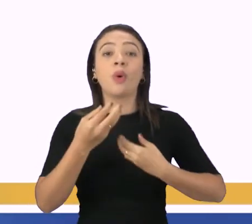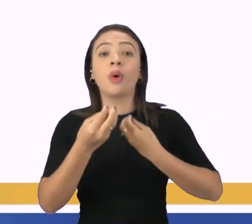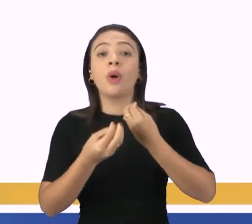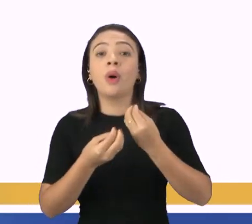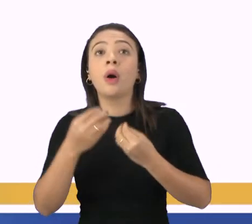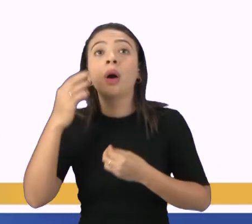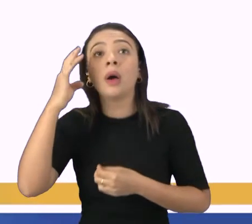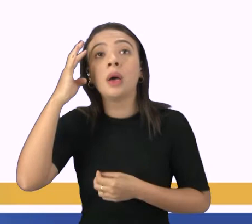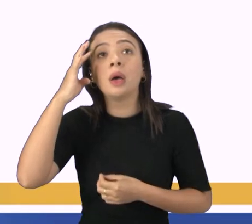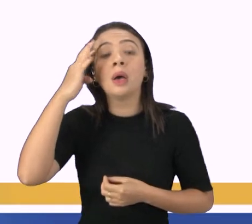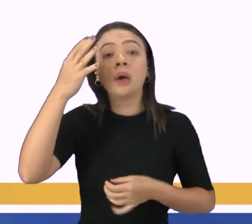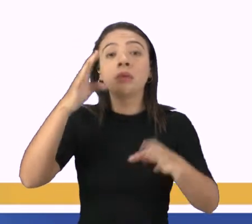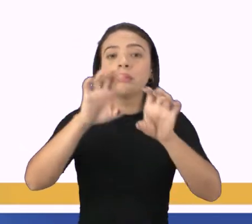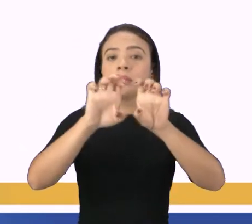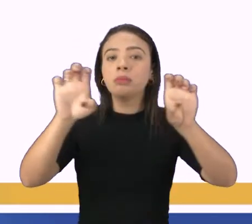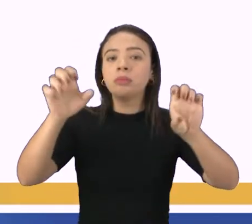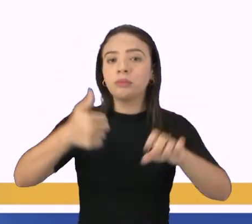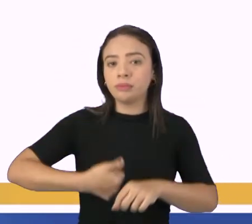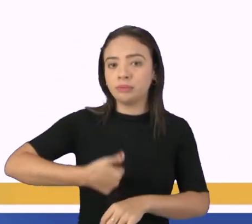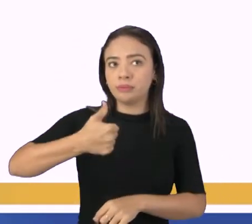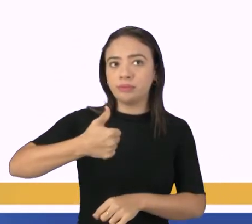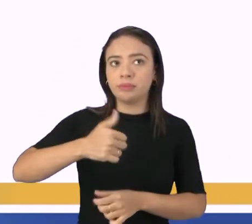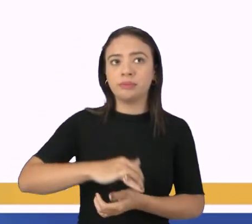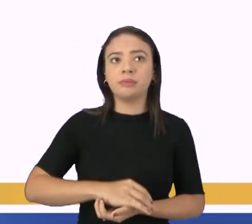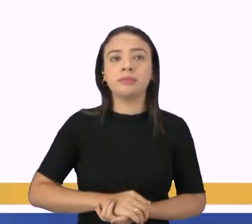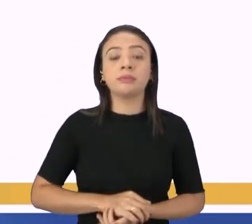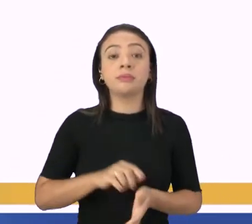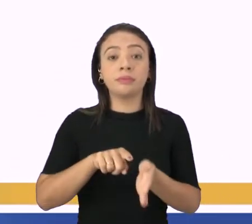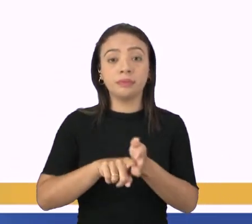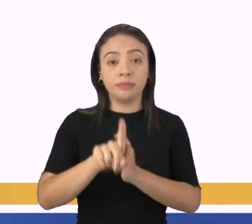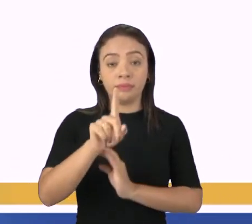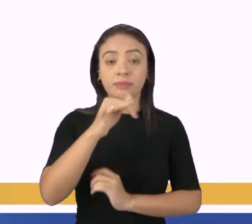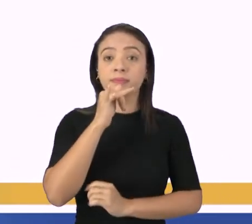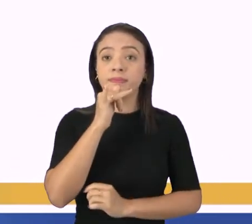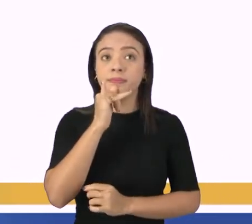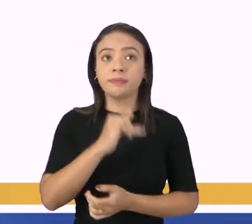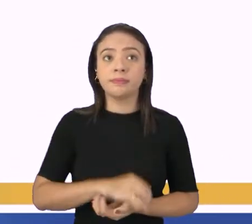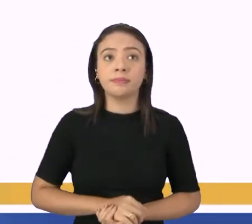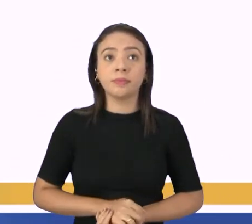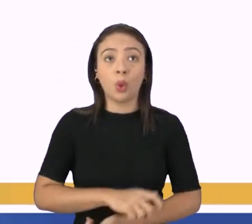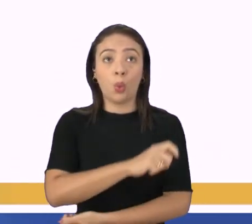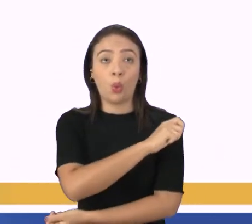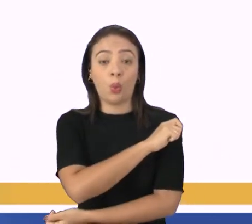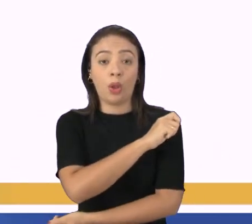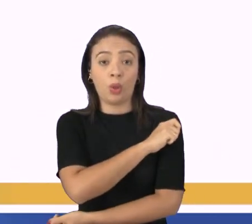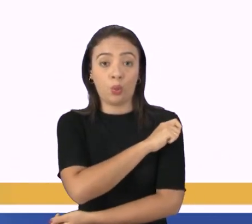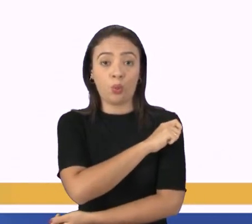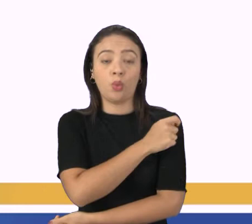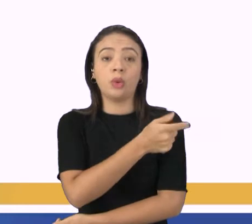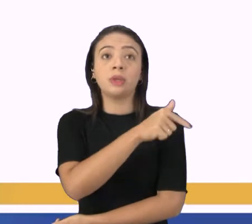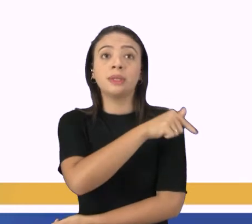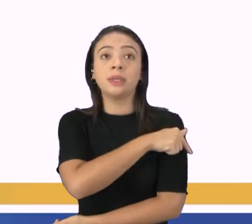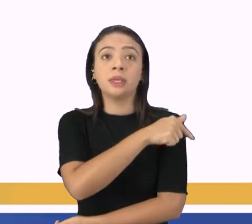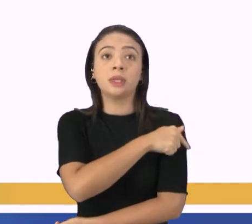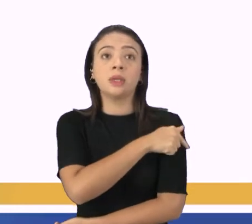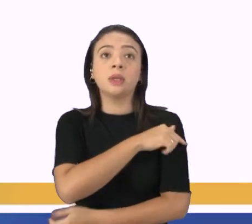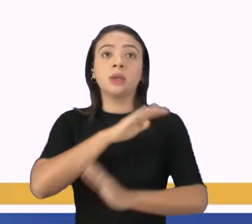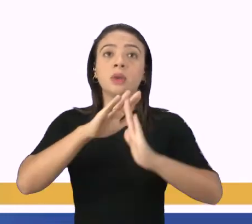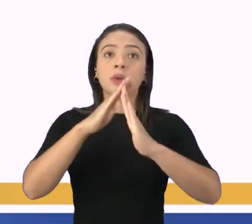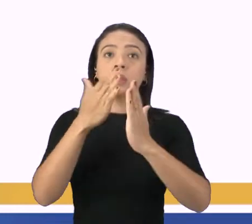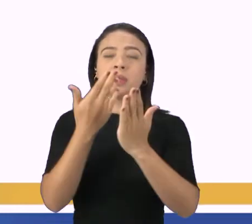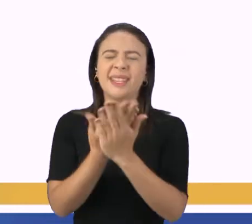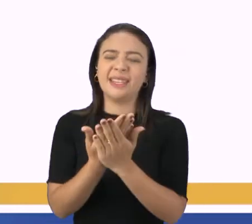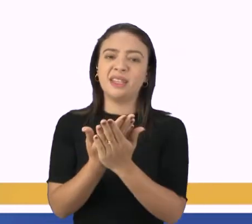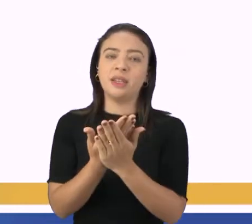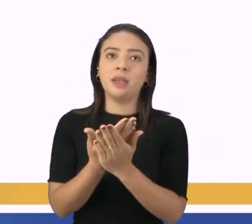Resoluções de equação do primeiro grau. Exemplo 1. Um aluno do 7º ano da escola Dr.